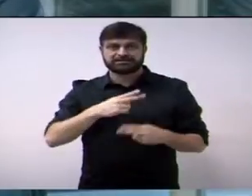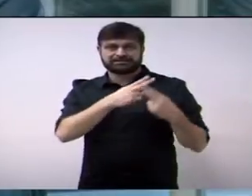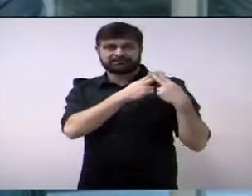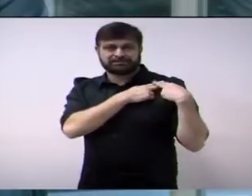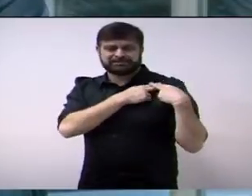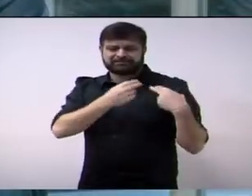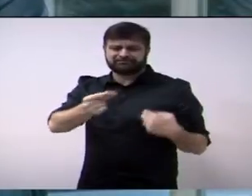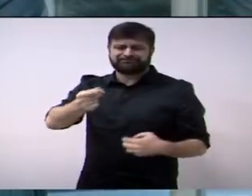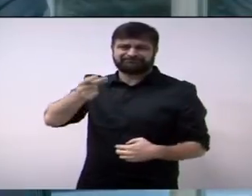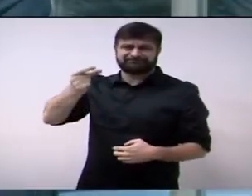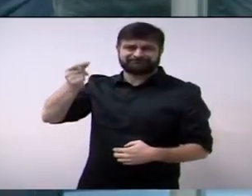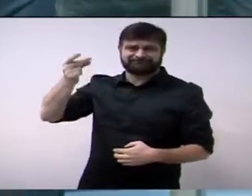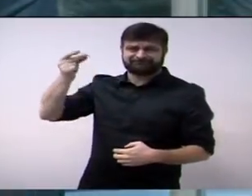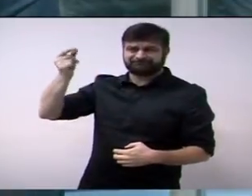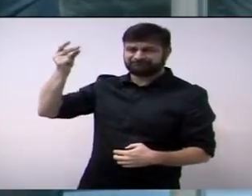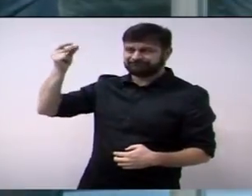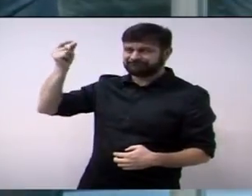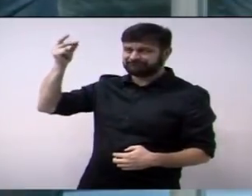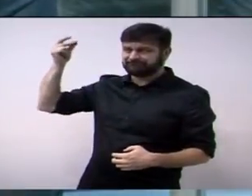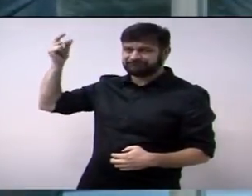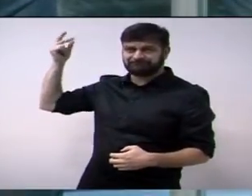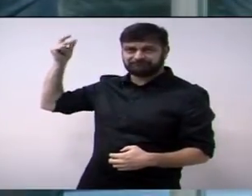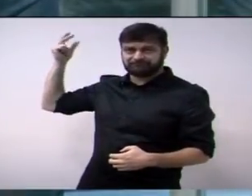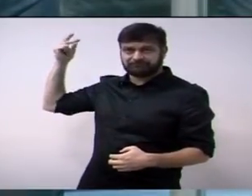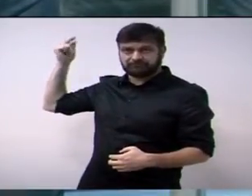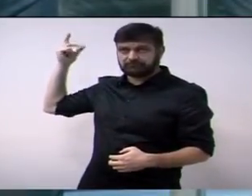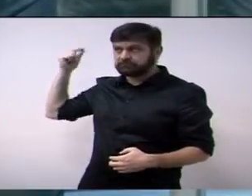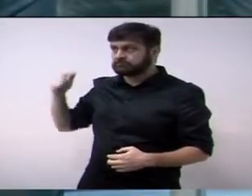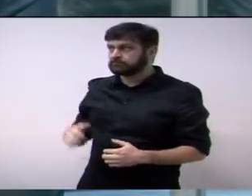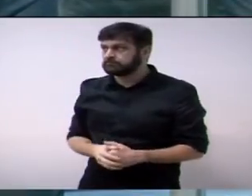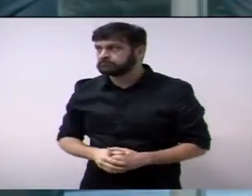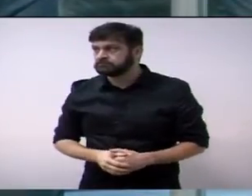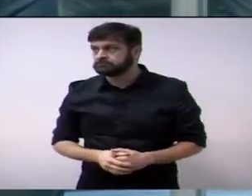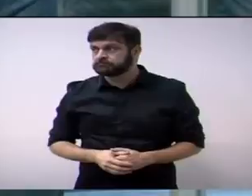se arrastando e vem se arrastando e nunca é concluído.